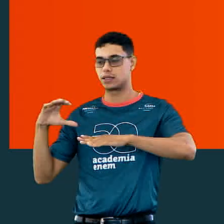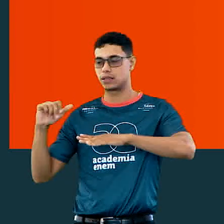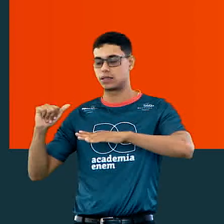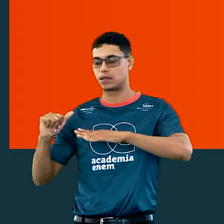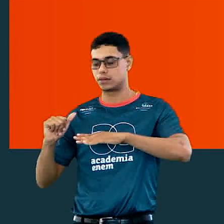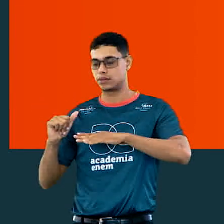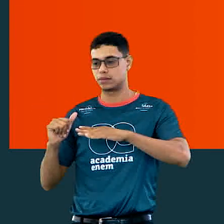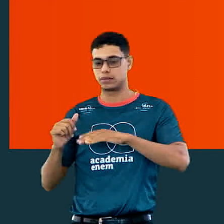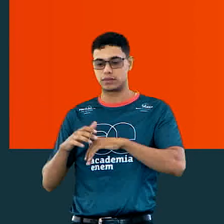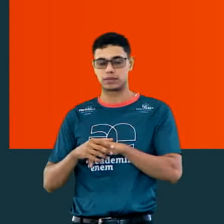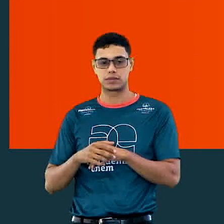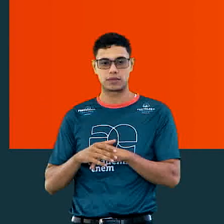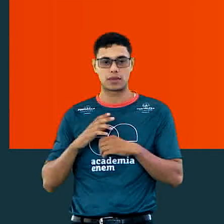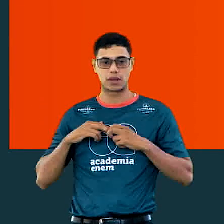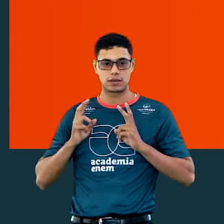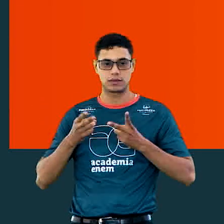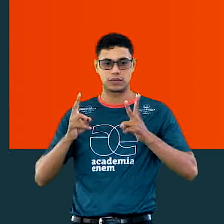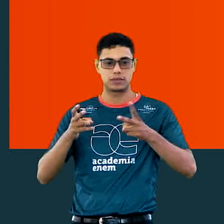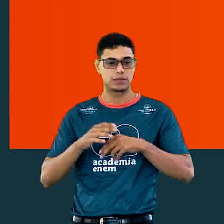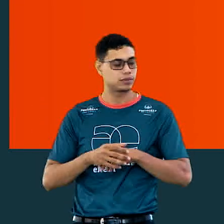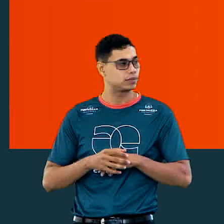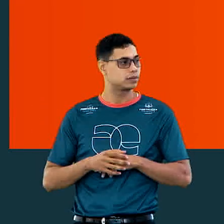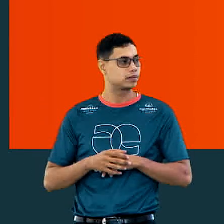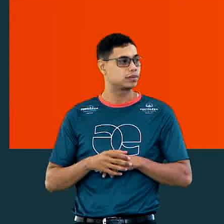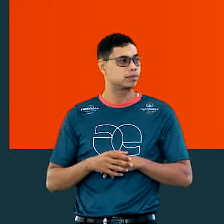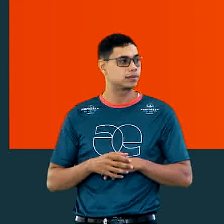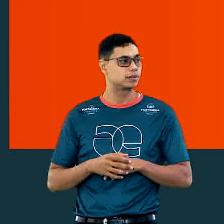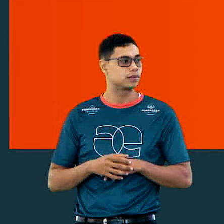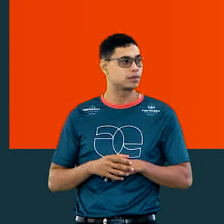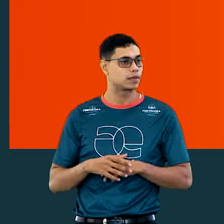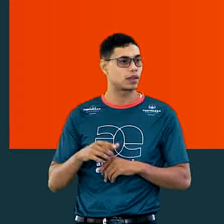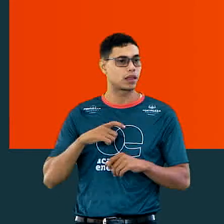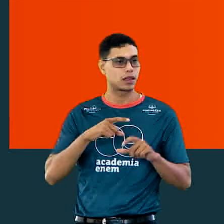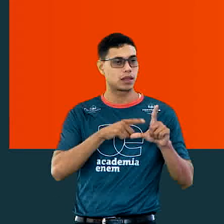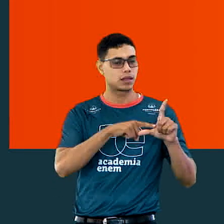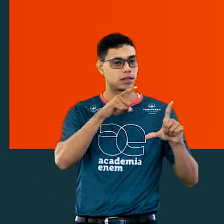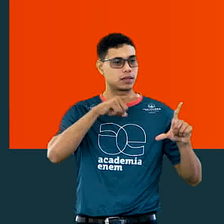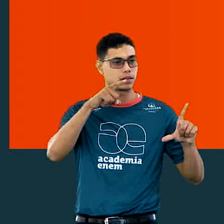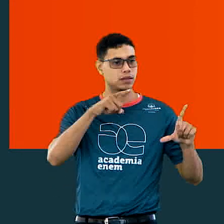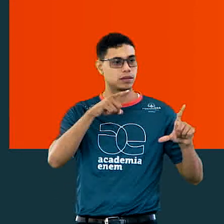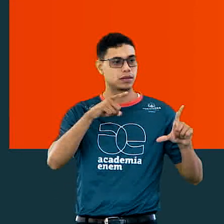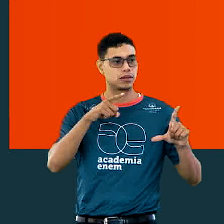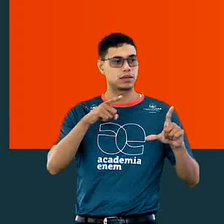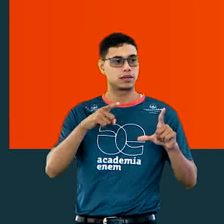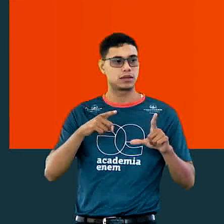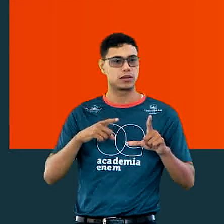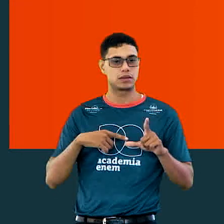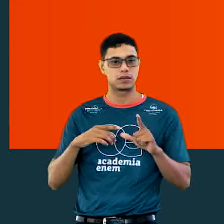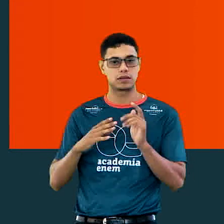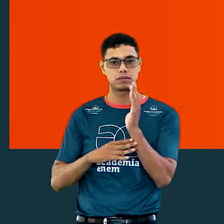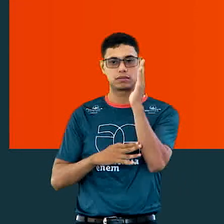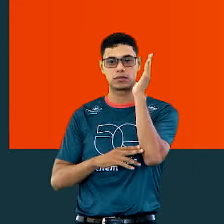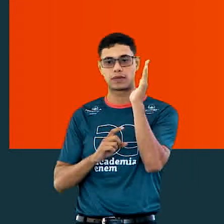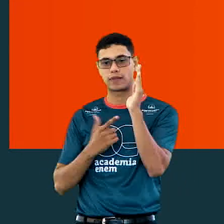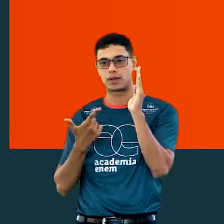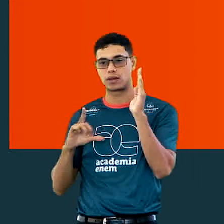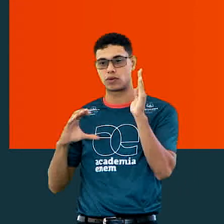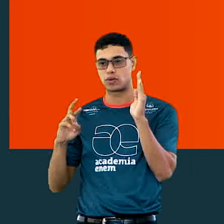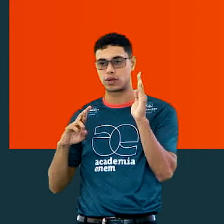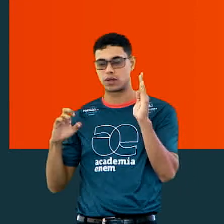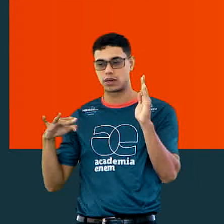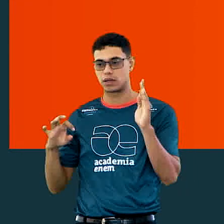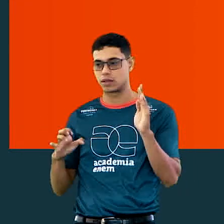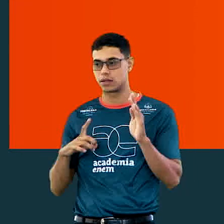dizer. Sempre que você tiver um gráfico de DDP versus a corrente, e ele